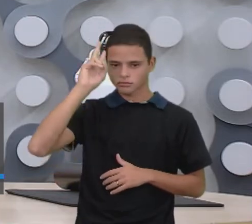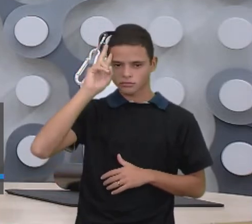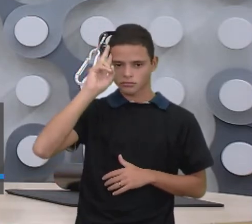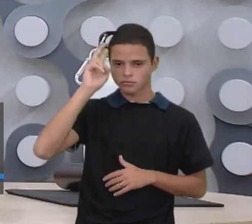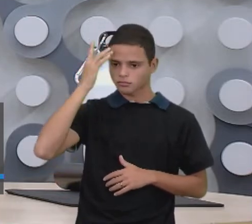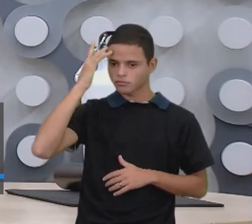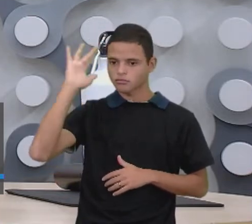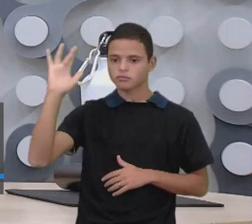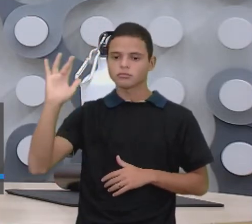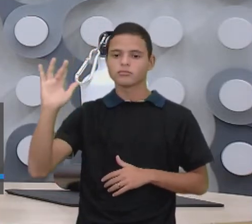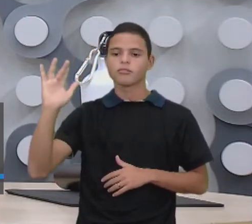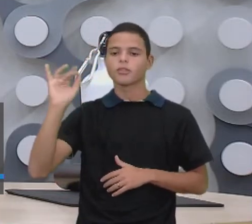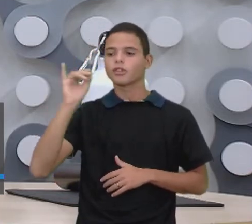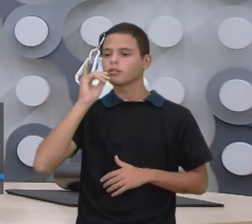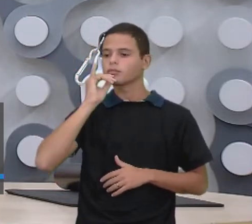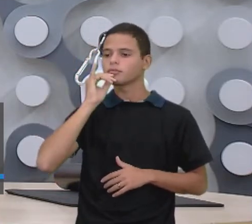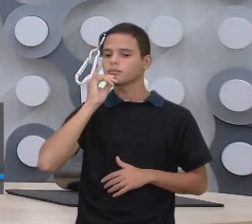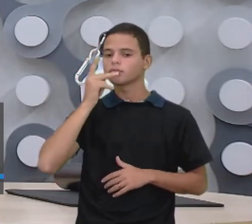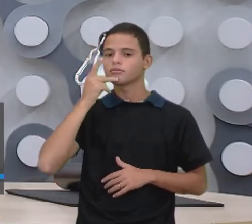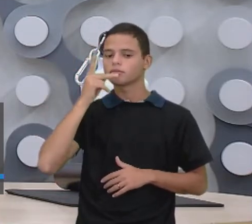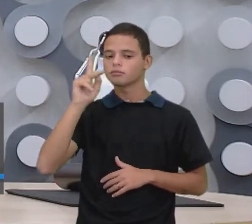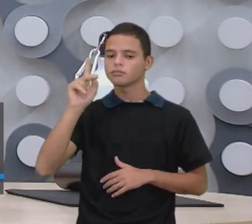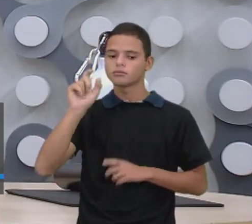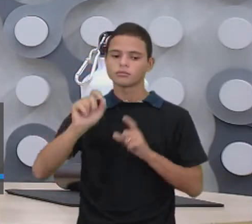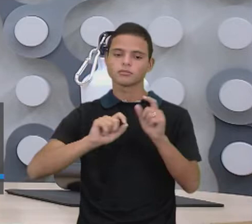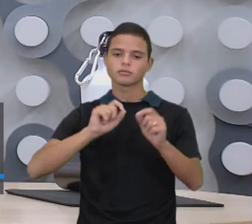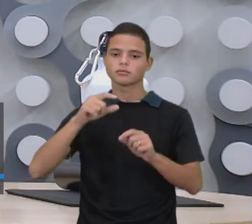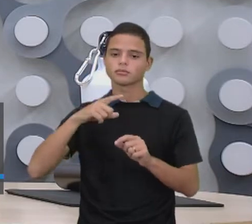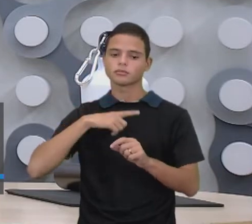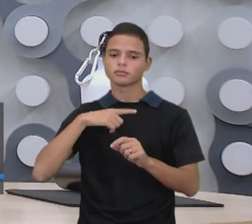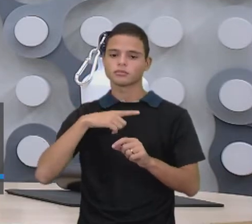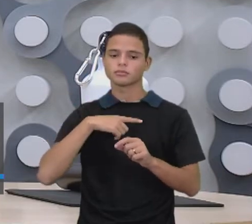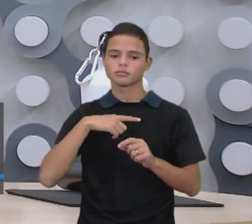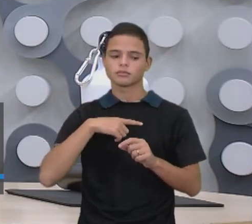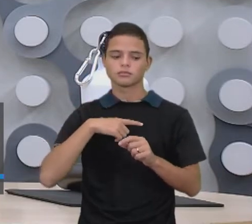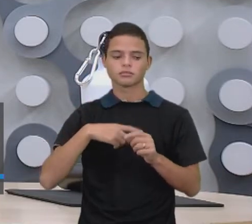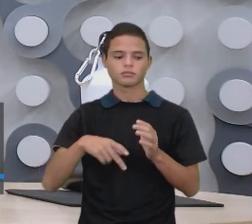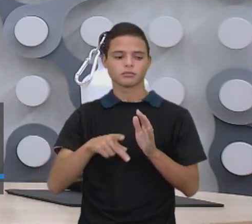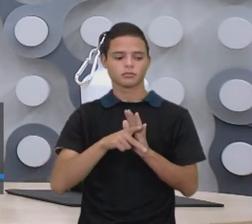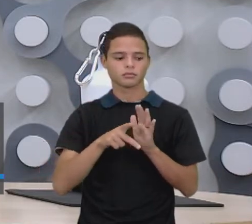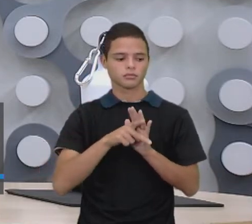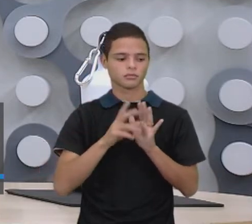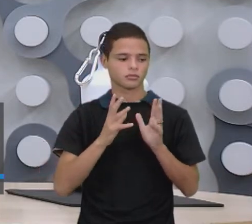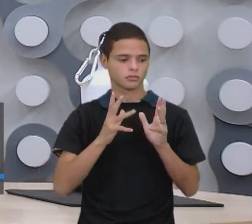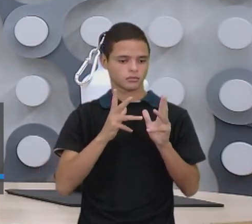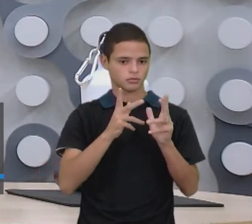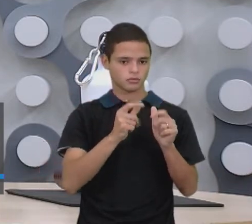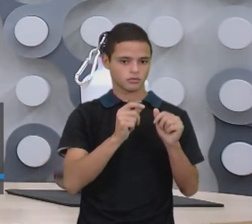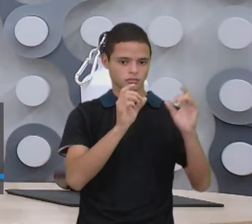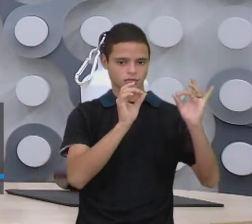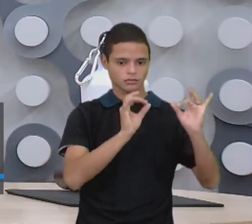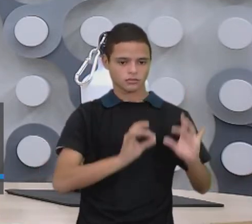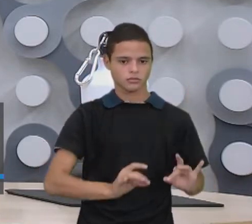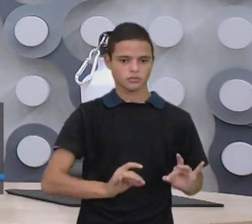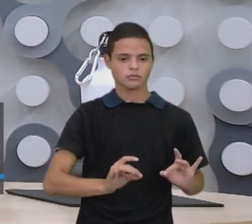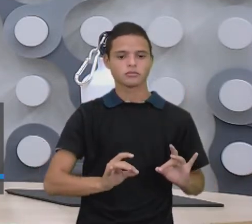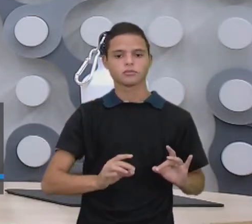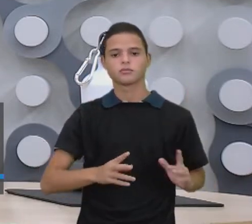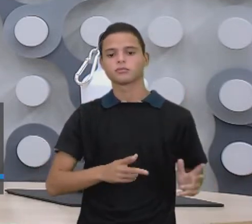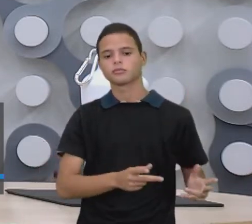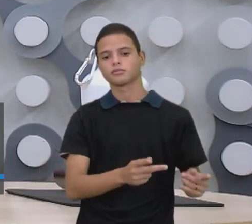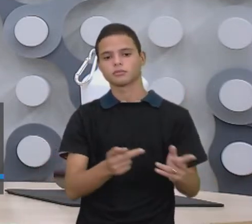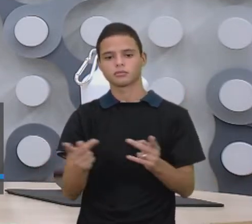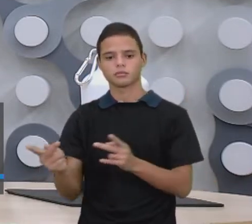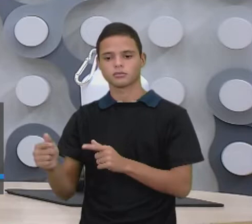Eles falaram que quem tem que providenciar toda essa parte burocrática é quem está te vendendo o serviço, tá?